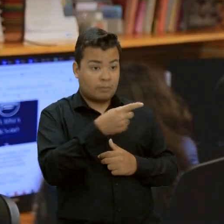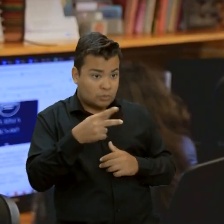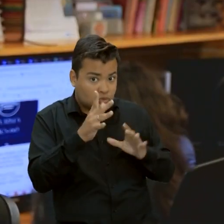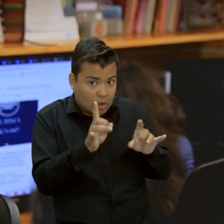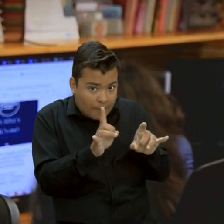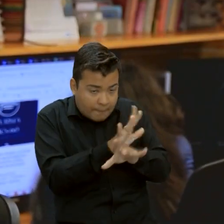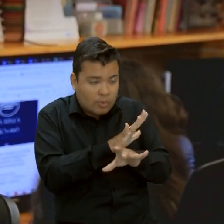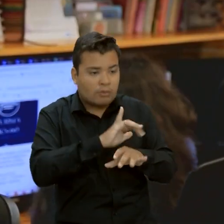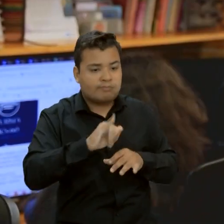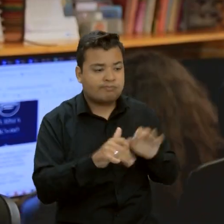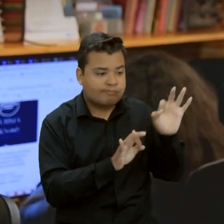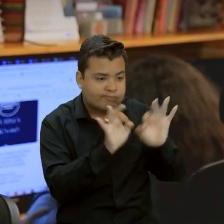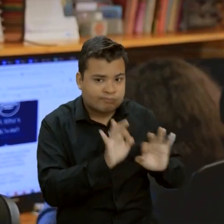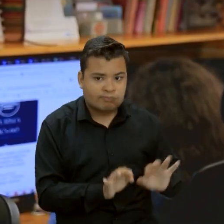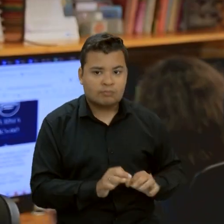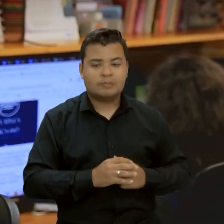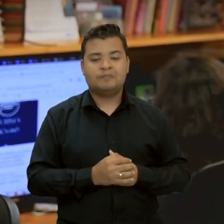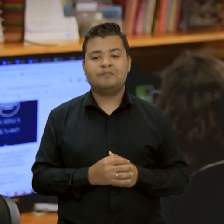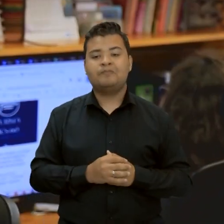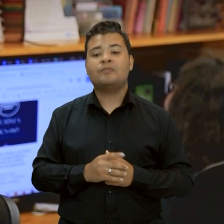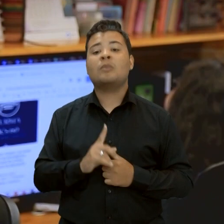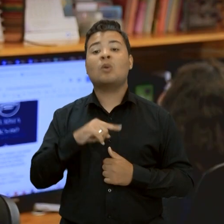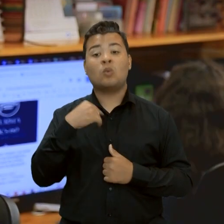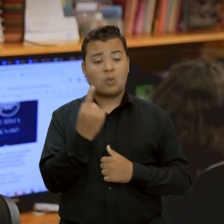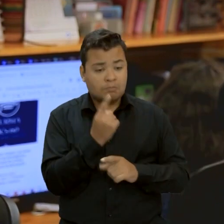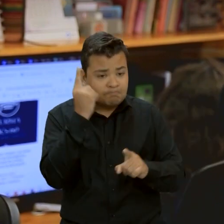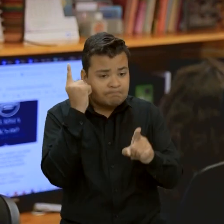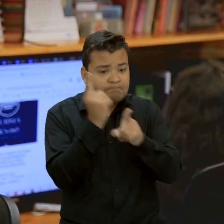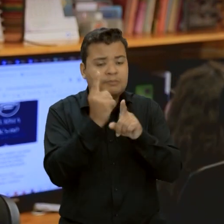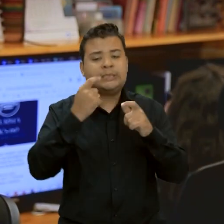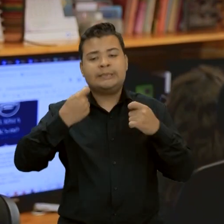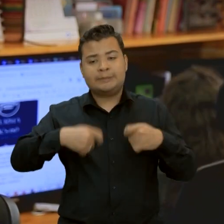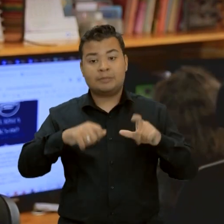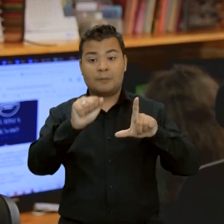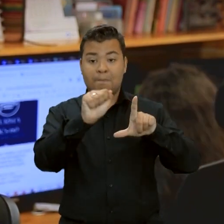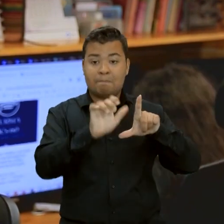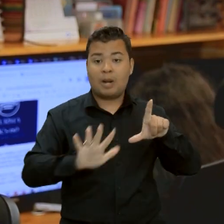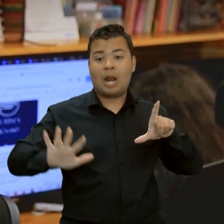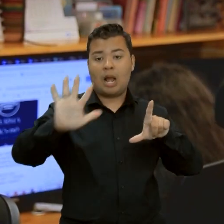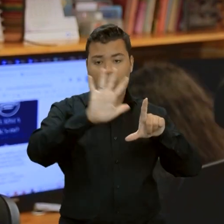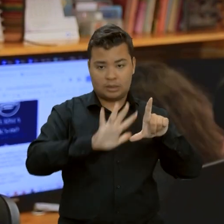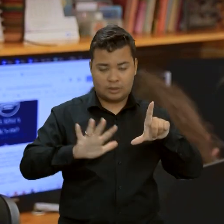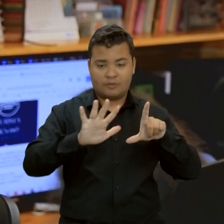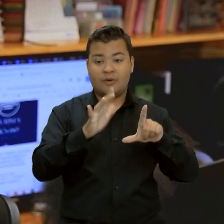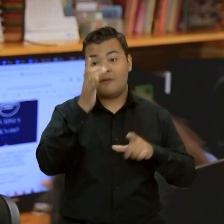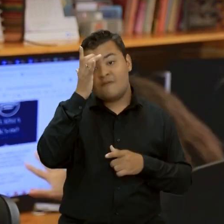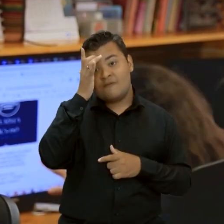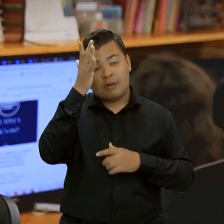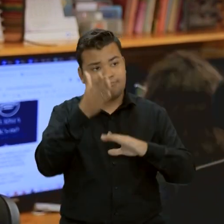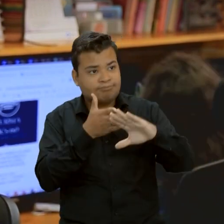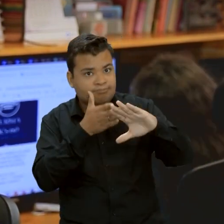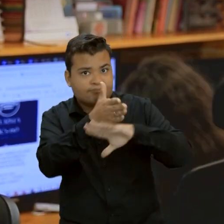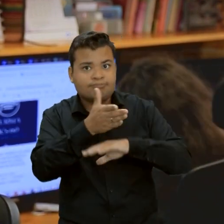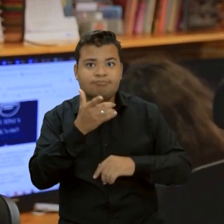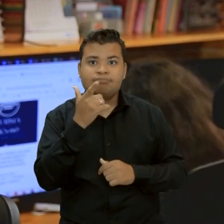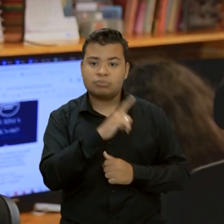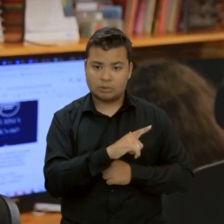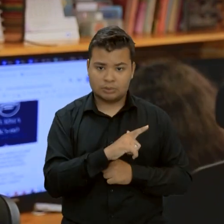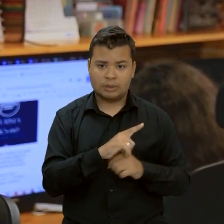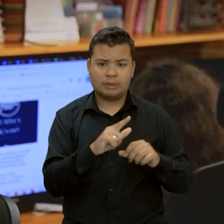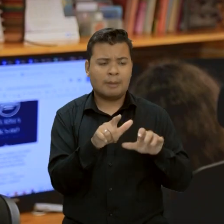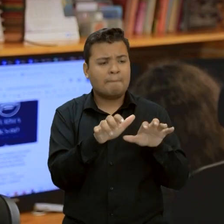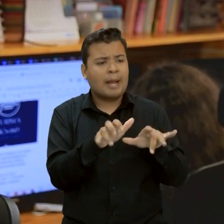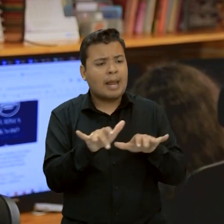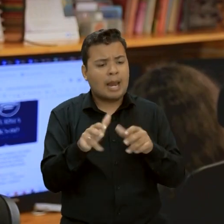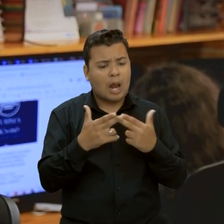então nós identificamos uma necessidade de ter uma plataforma que pudesse ser acessível de bolsa